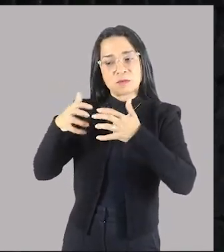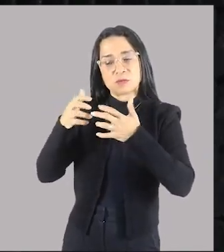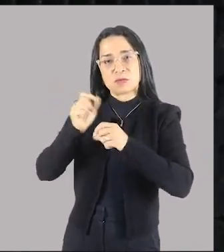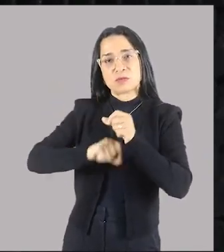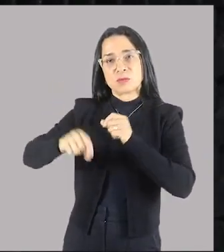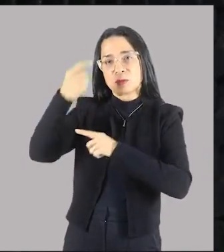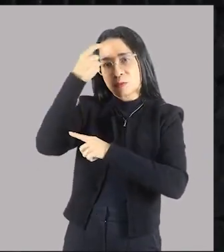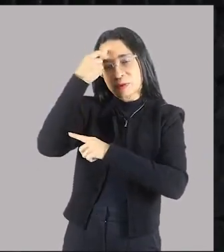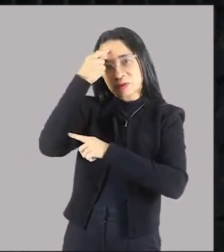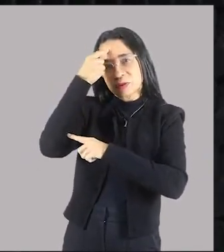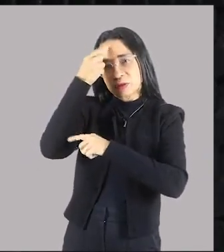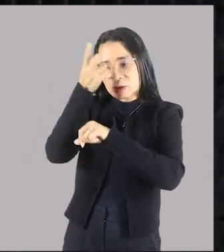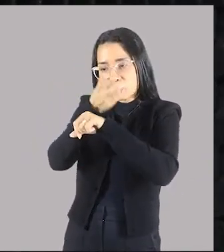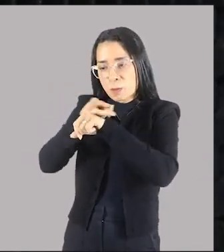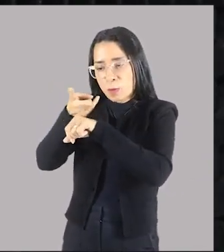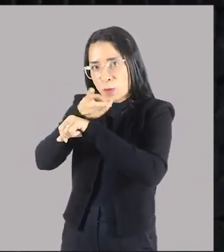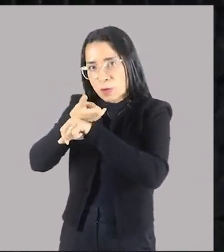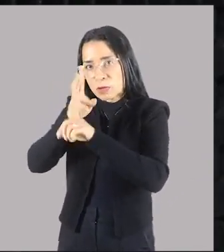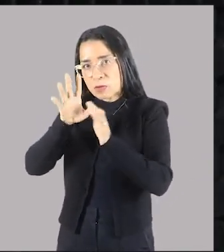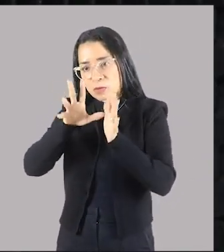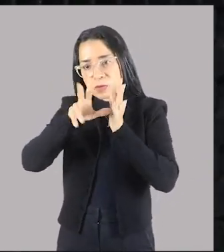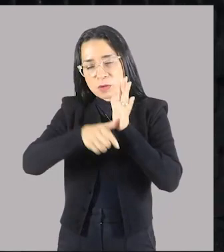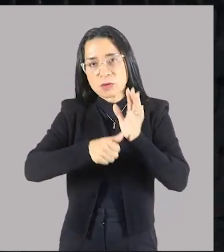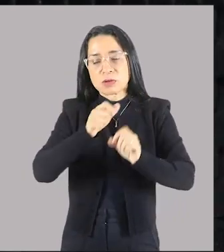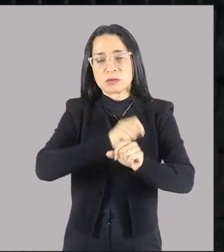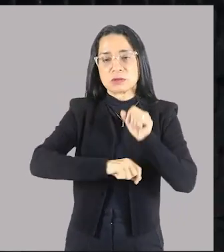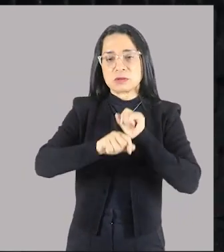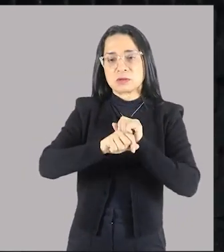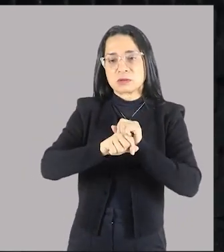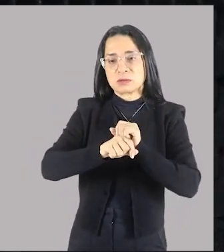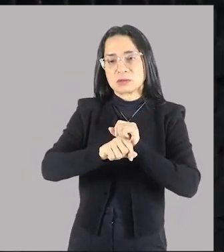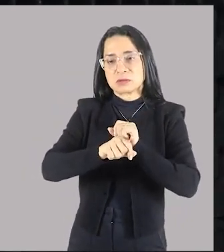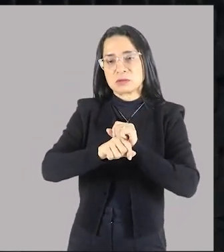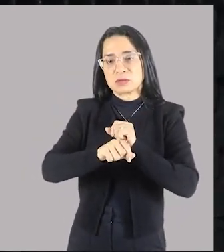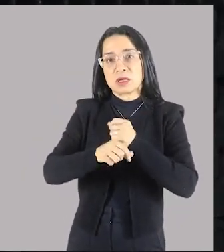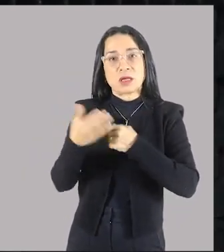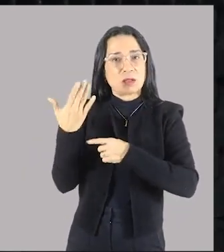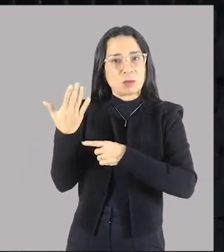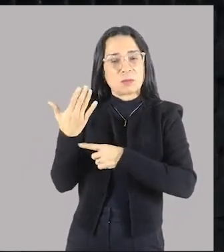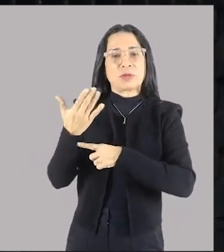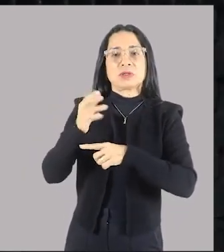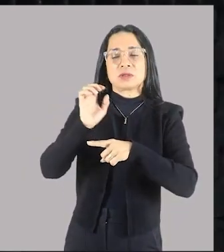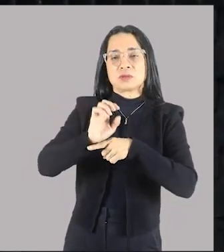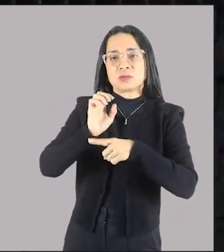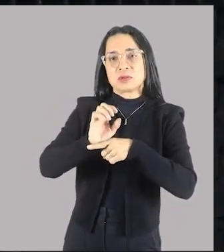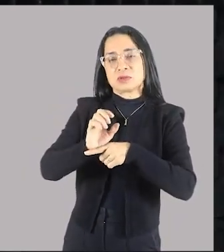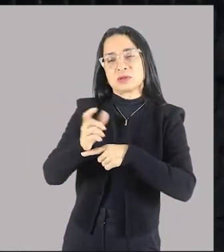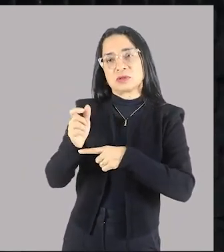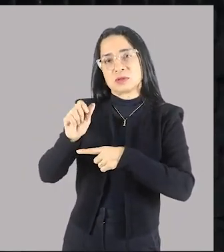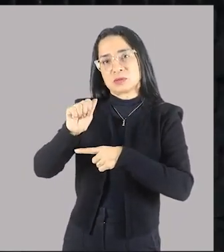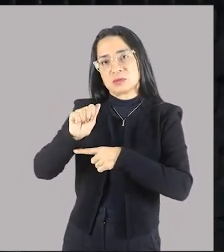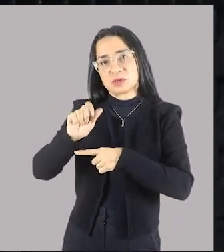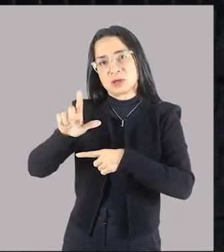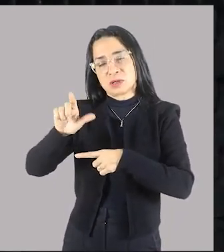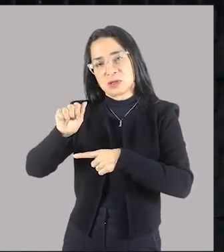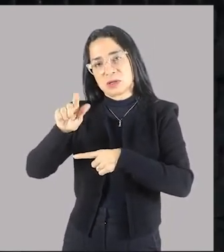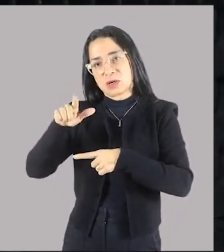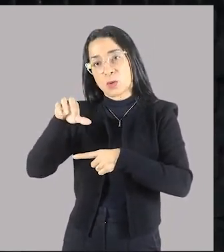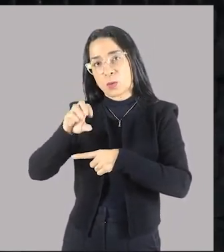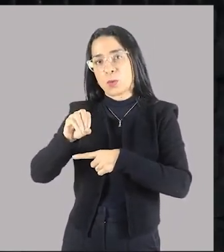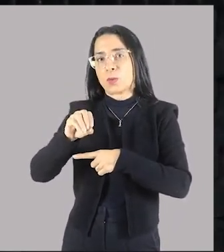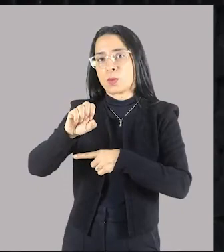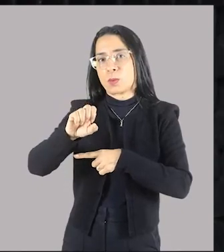quando governador, ele caçou vários funcionários públicos fantasmas. Então, essa ideia de caçador de